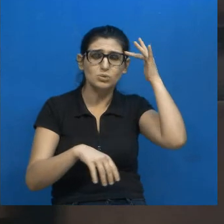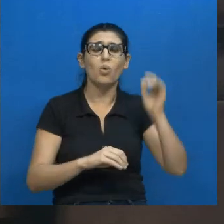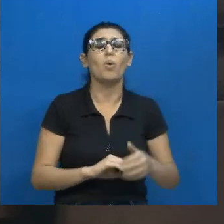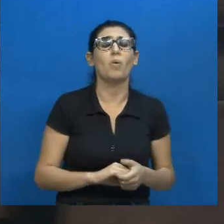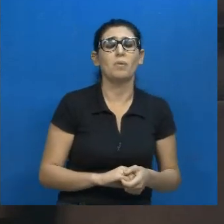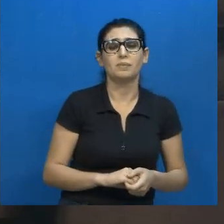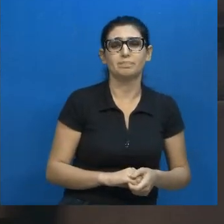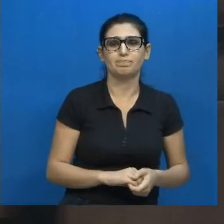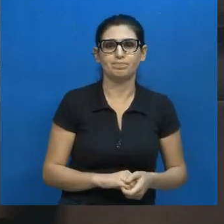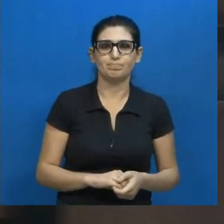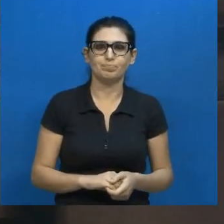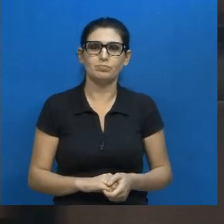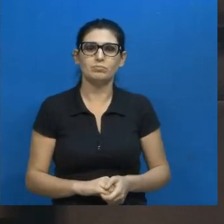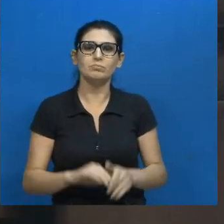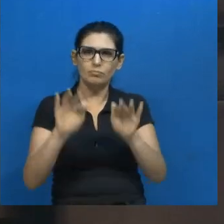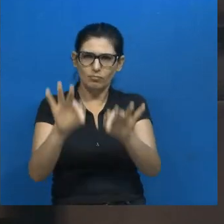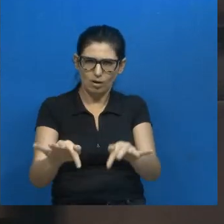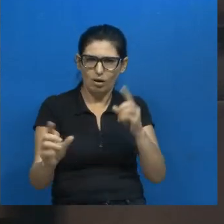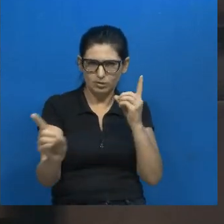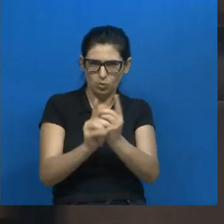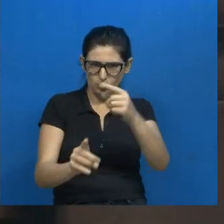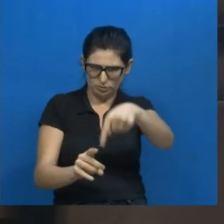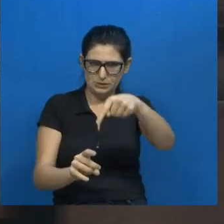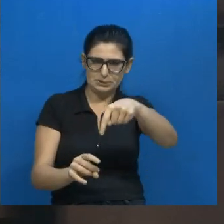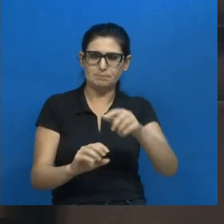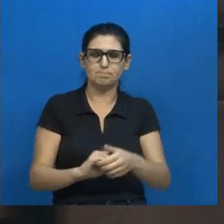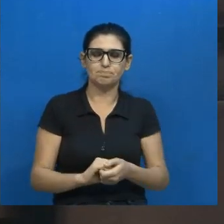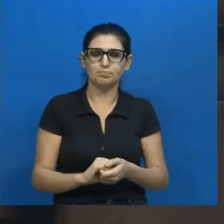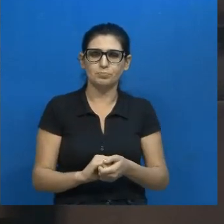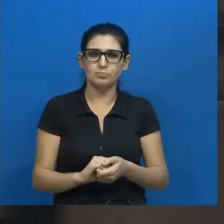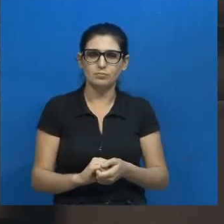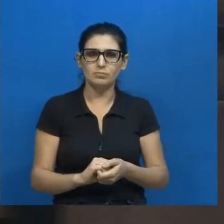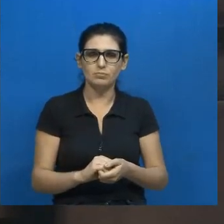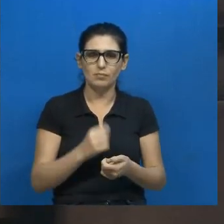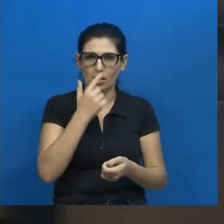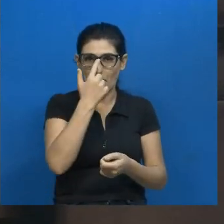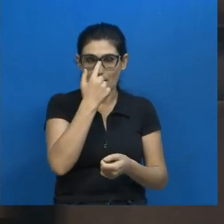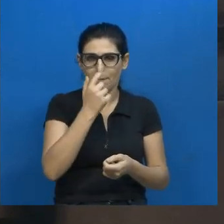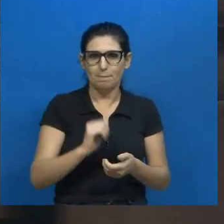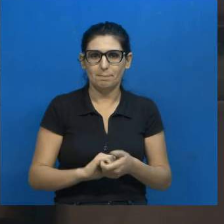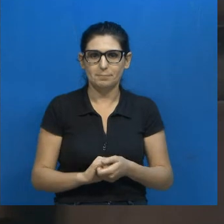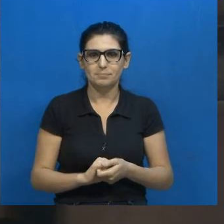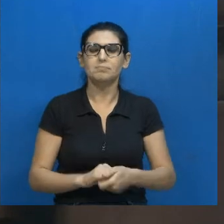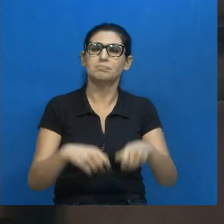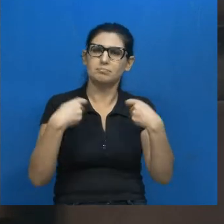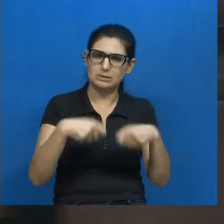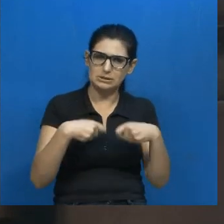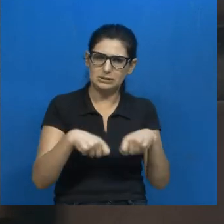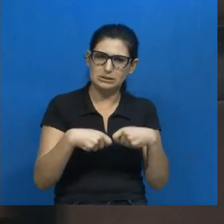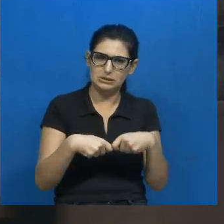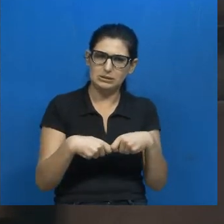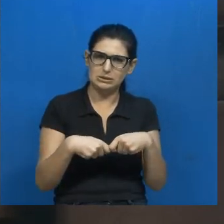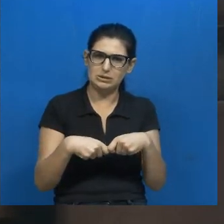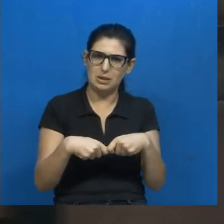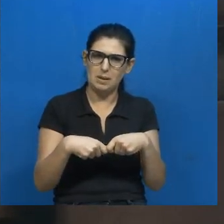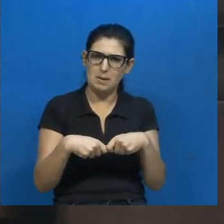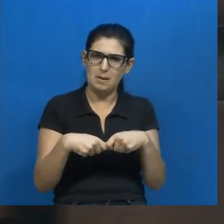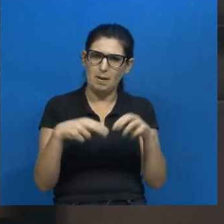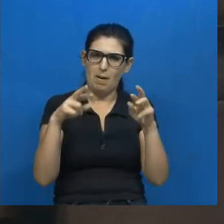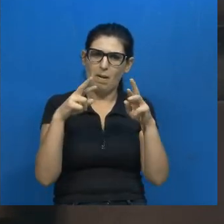aí, que nós estamos fazendo aqui, que seja tirado, encaminhado audiências